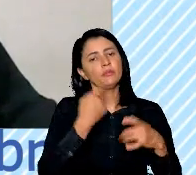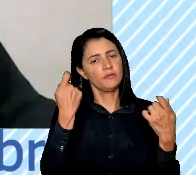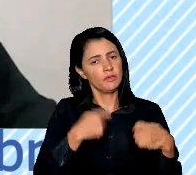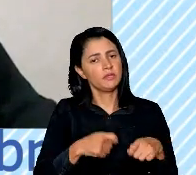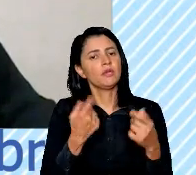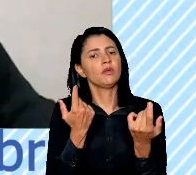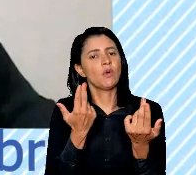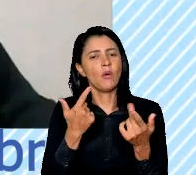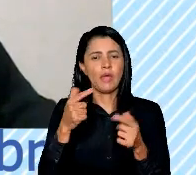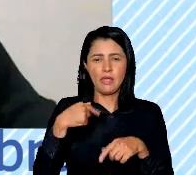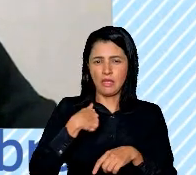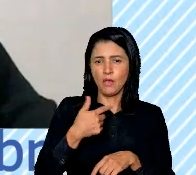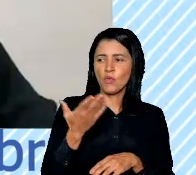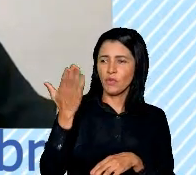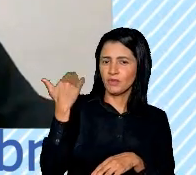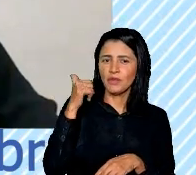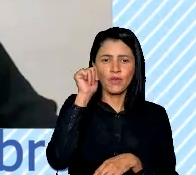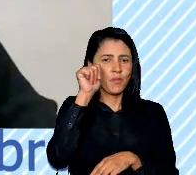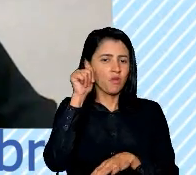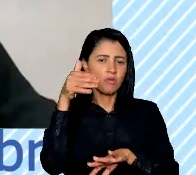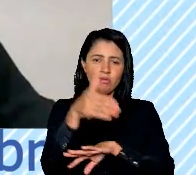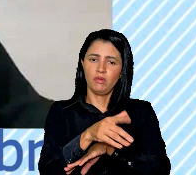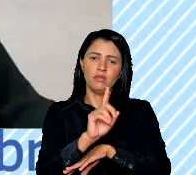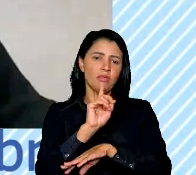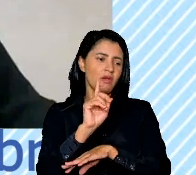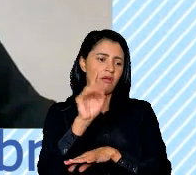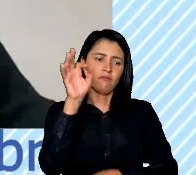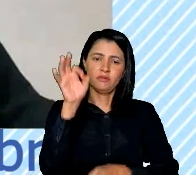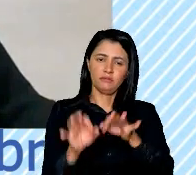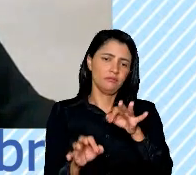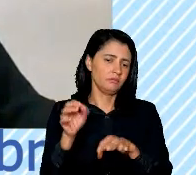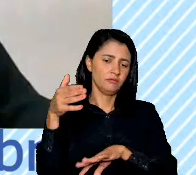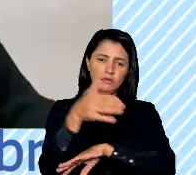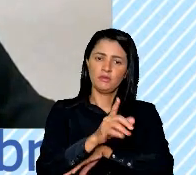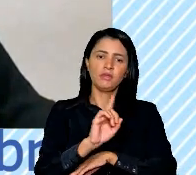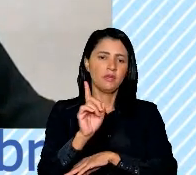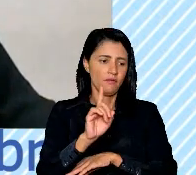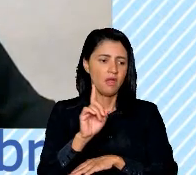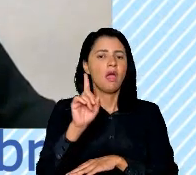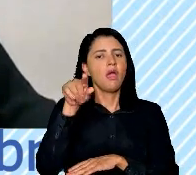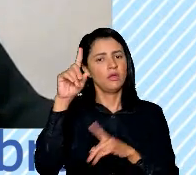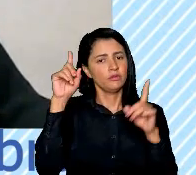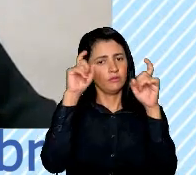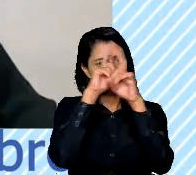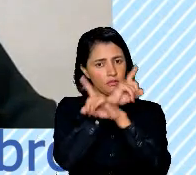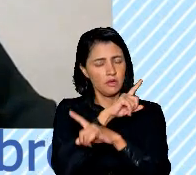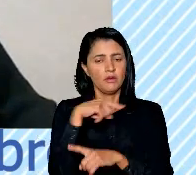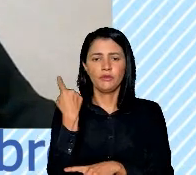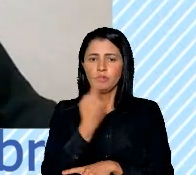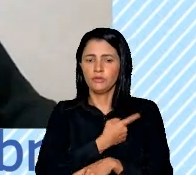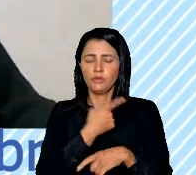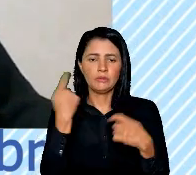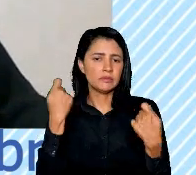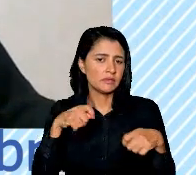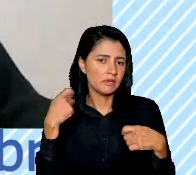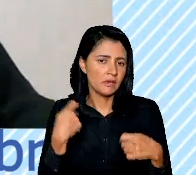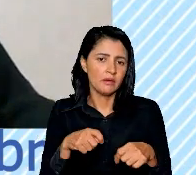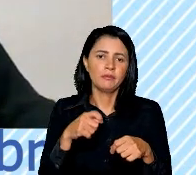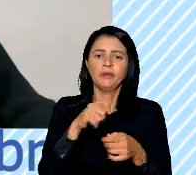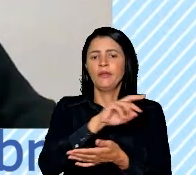uma época em que mulheres não entravam na magistratura, né? E era uma dificuldade enorme, a gente tinha que fazer